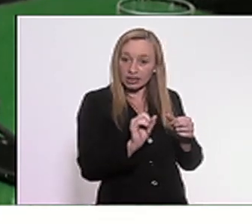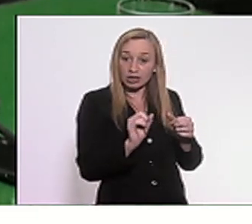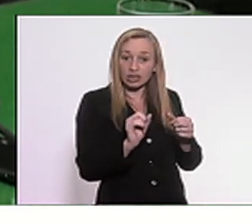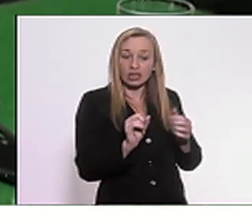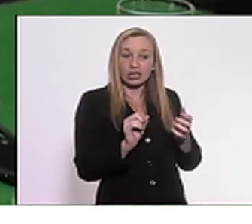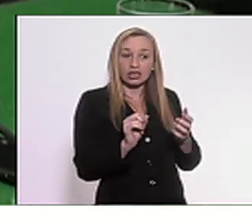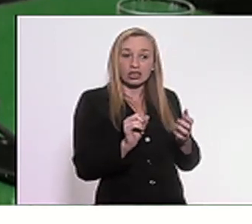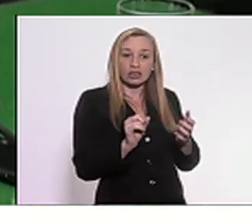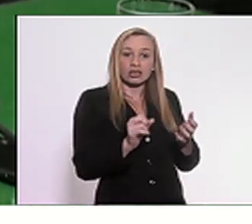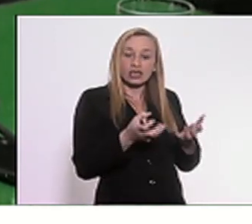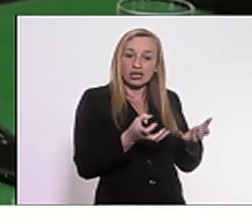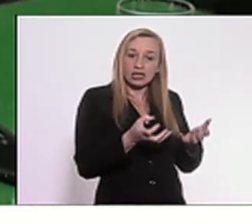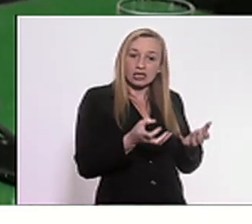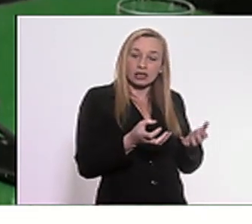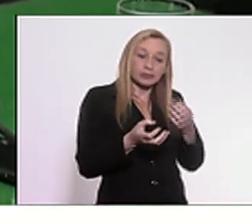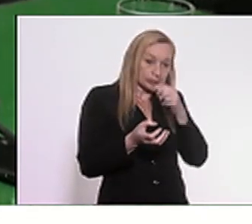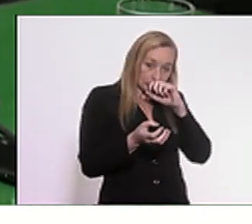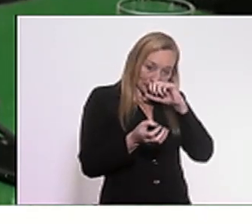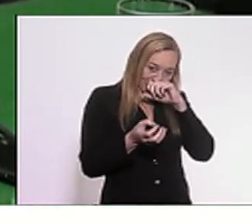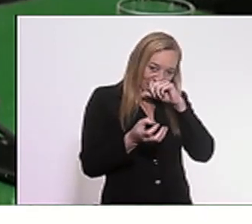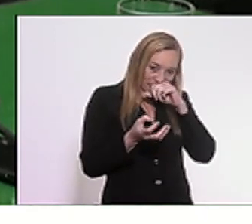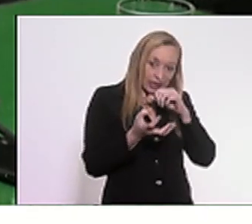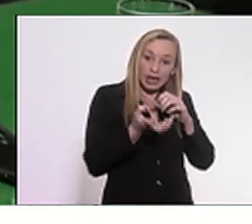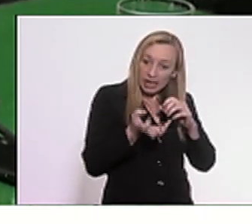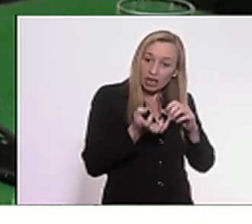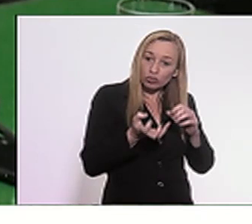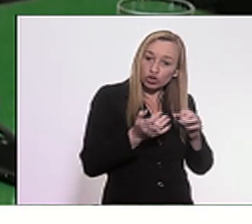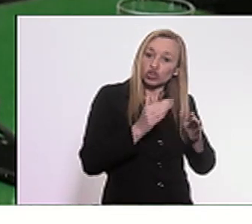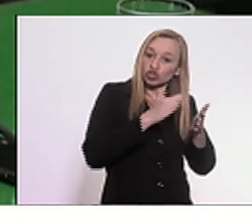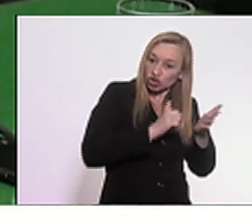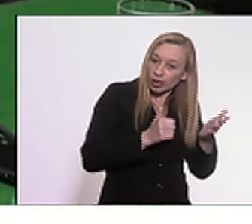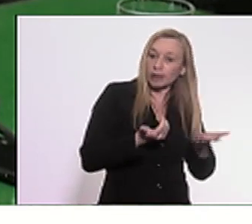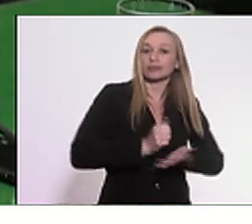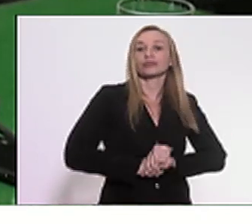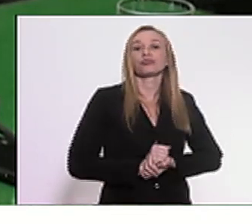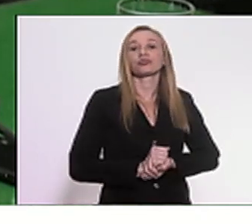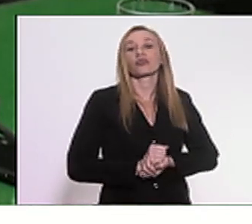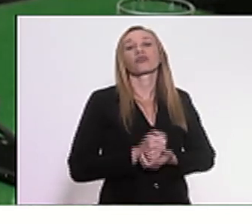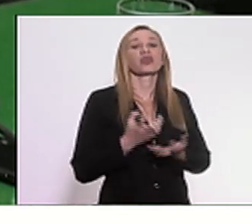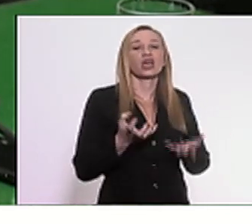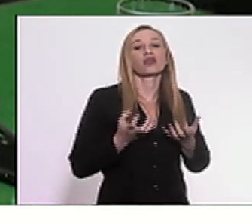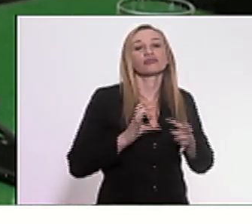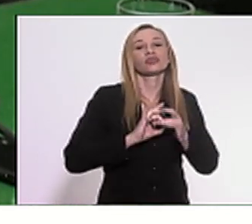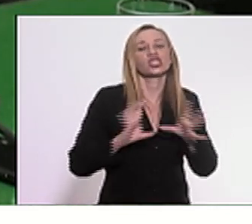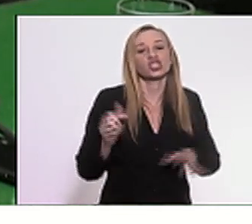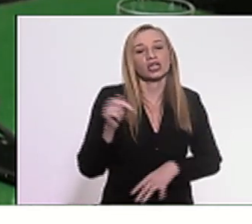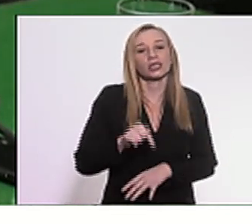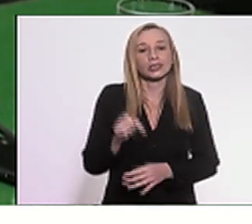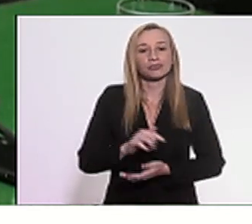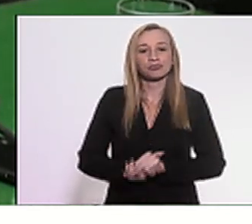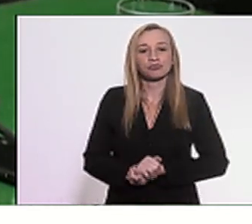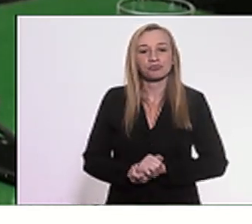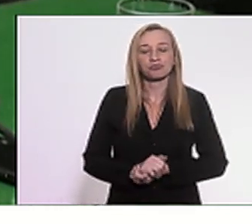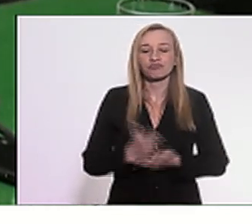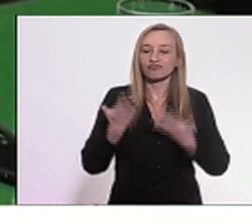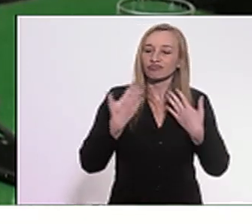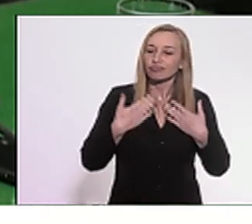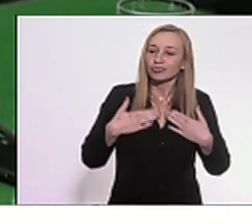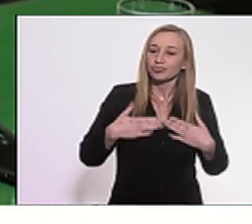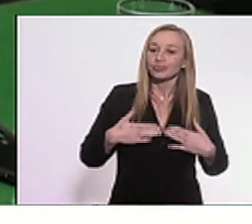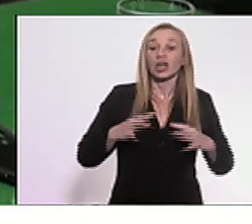de assédio, que deixa o ambiente de trabalho completamente instável. Então, quero aqui deixar muito à